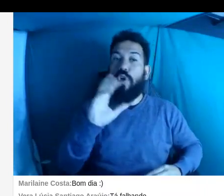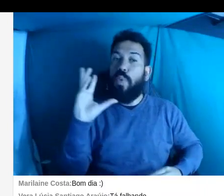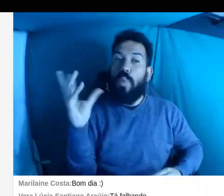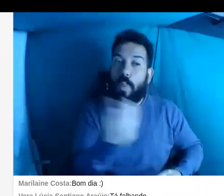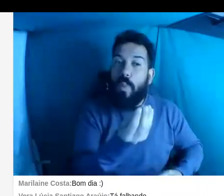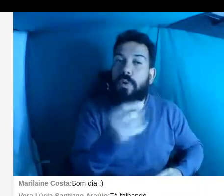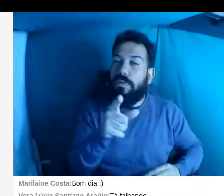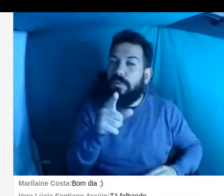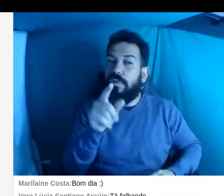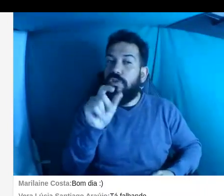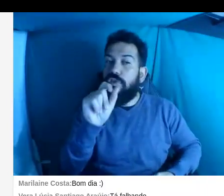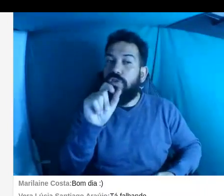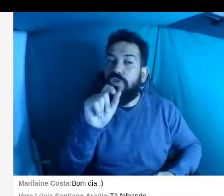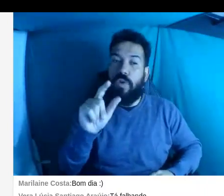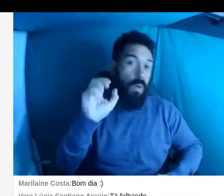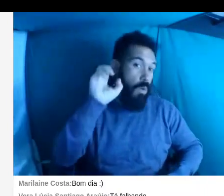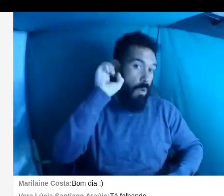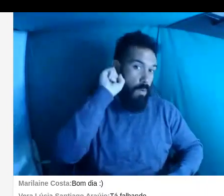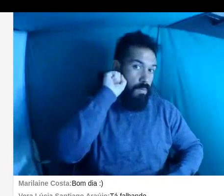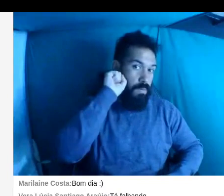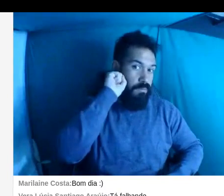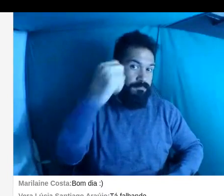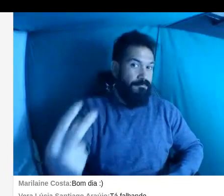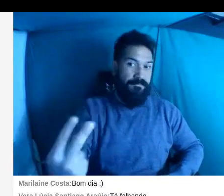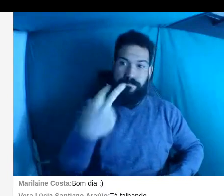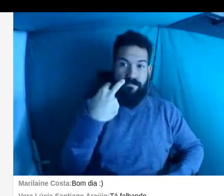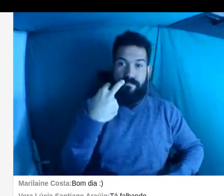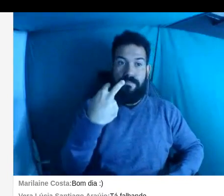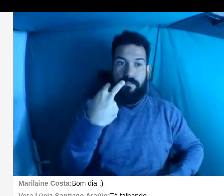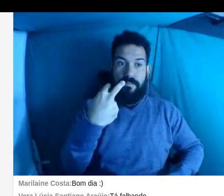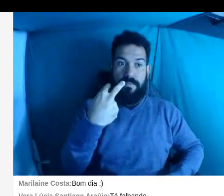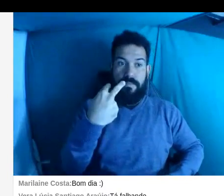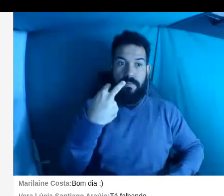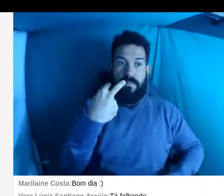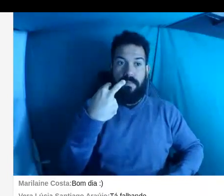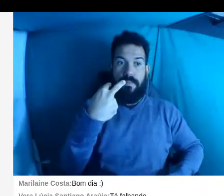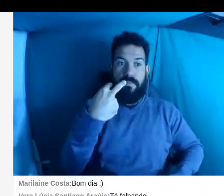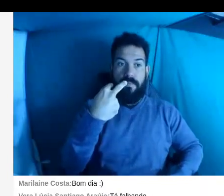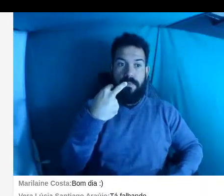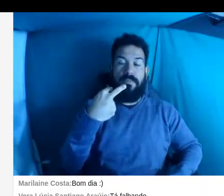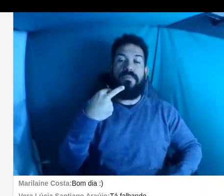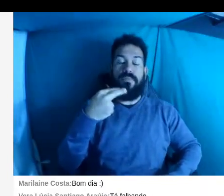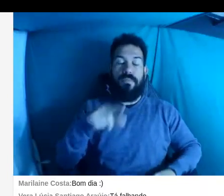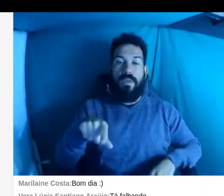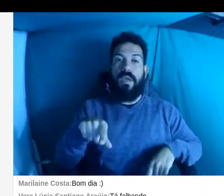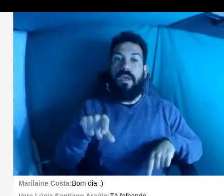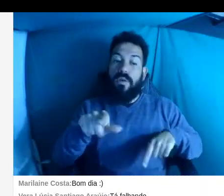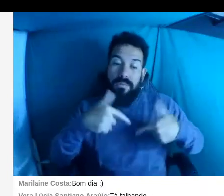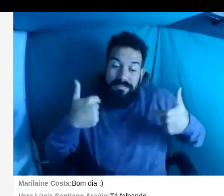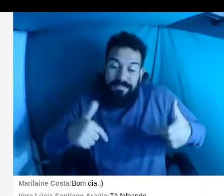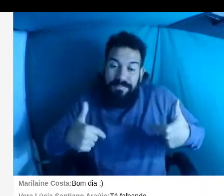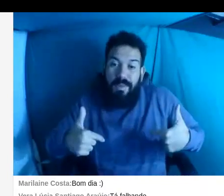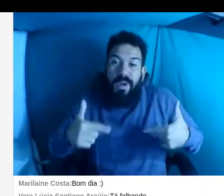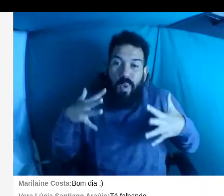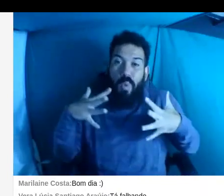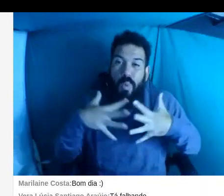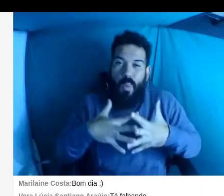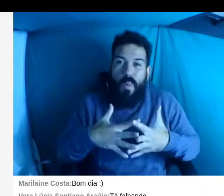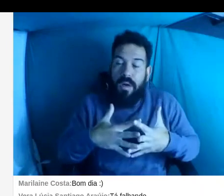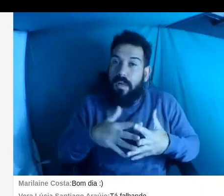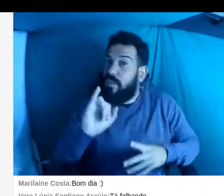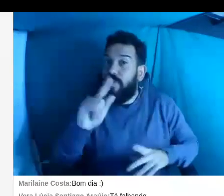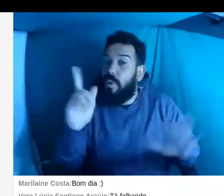me ouvir e não me ver. É um meta-exercício. As pessoas que não enxergam